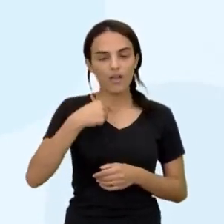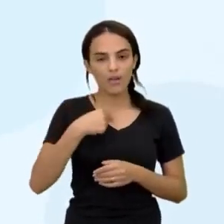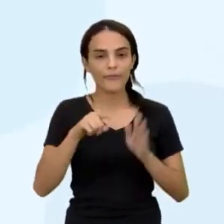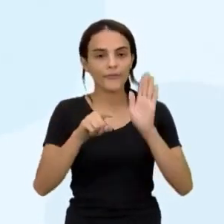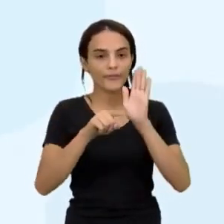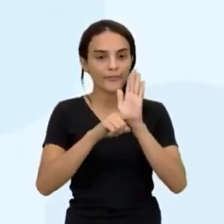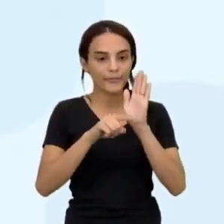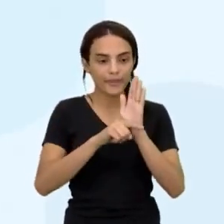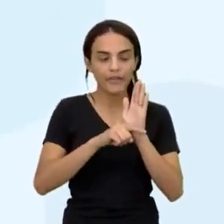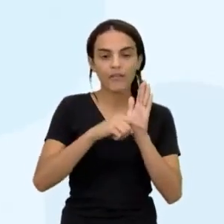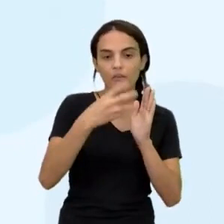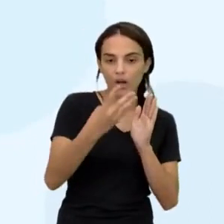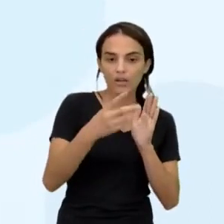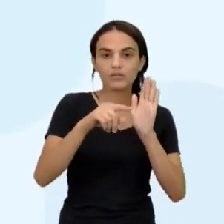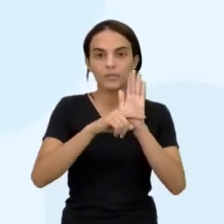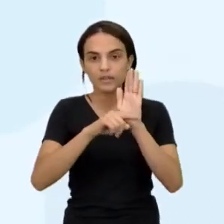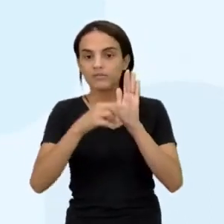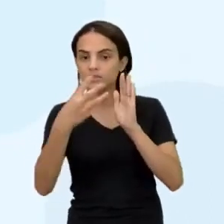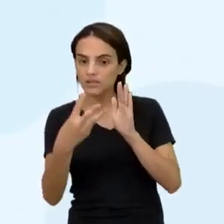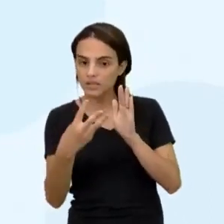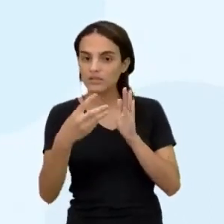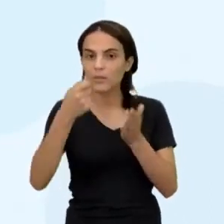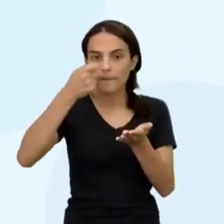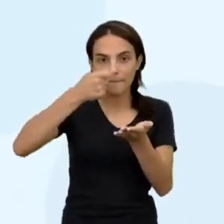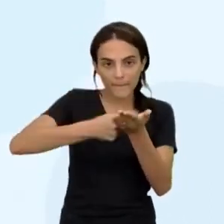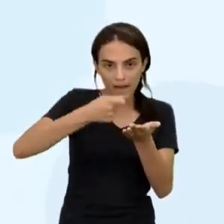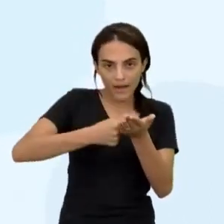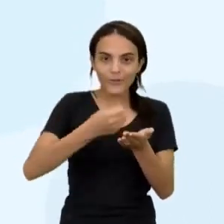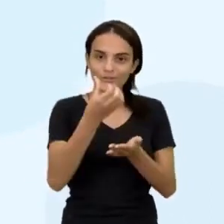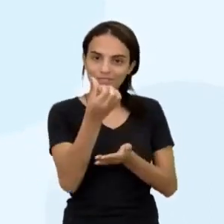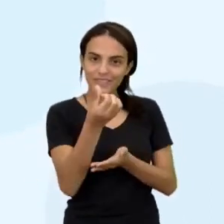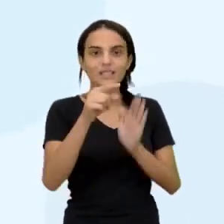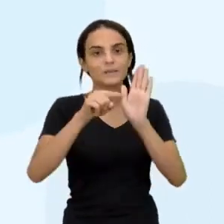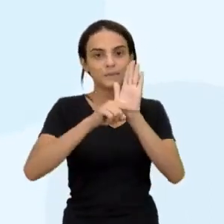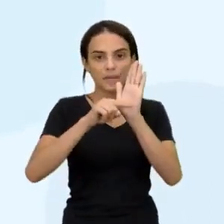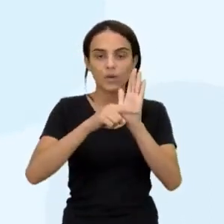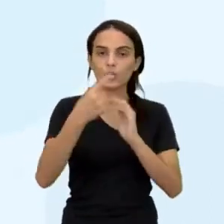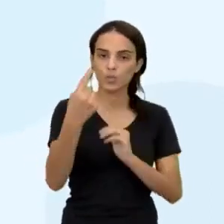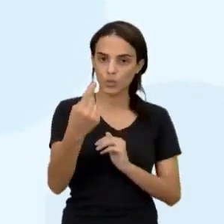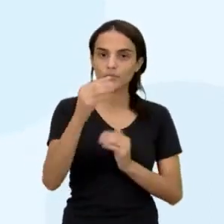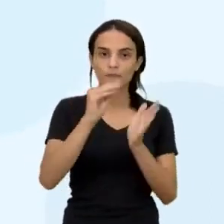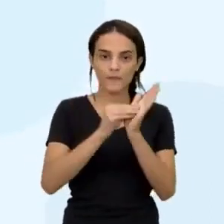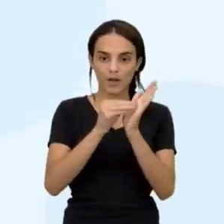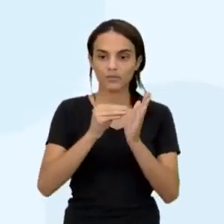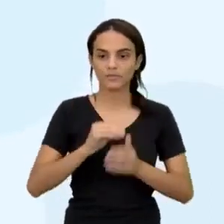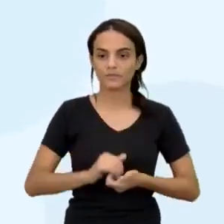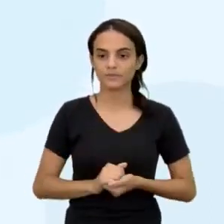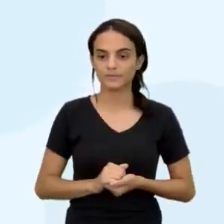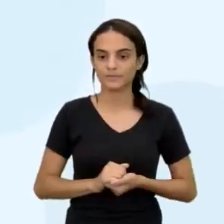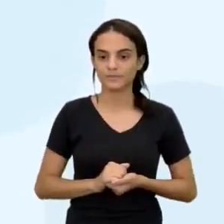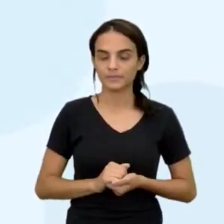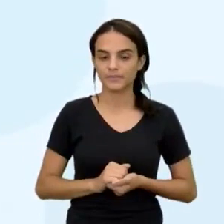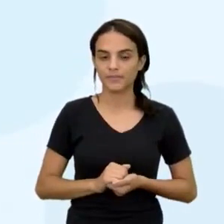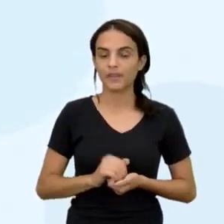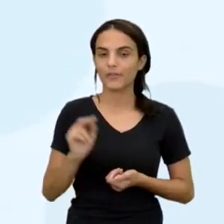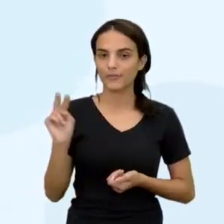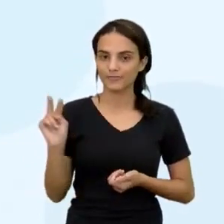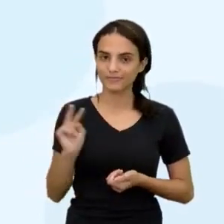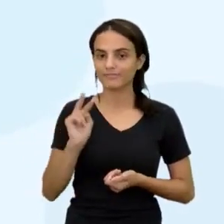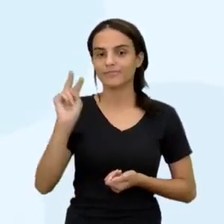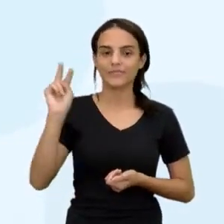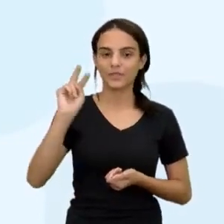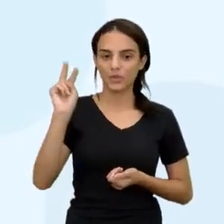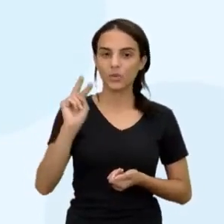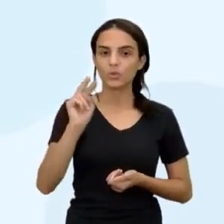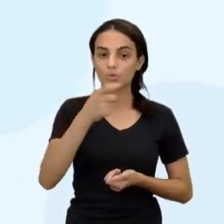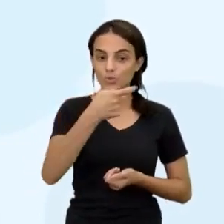devo 3, eu devo 7. Pago 6, vai ficar devendo 1. Então, ó, o valor deste número